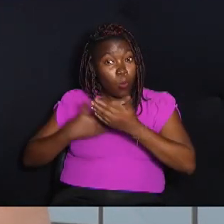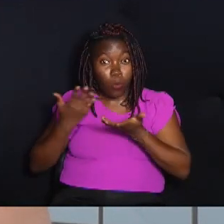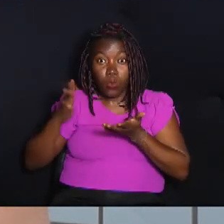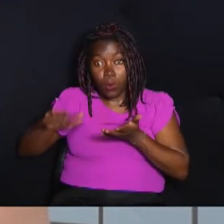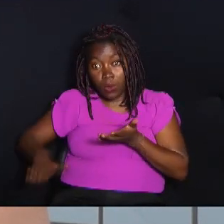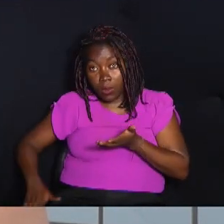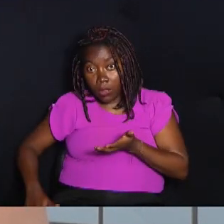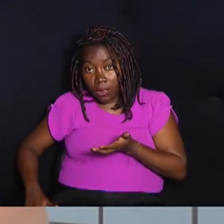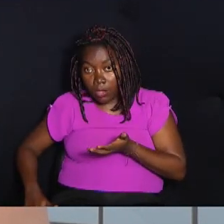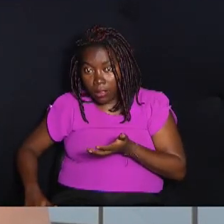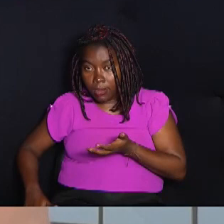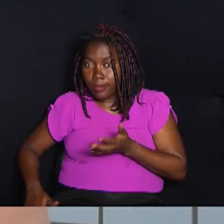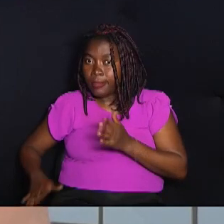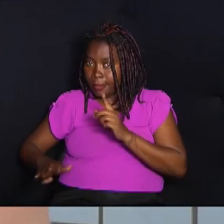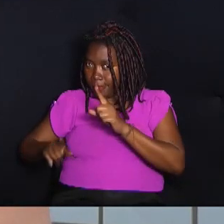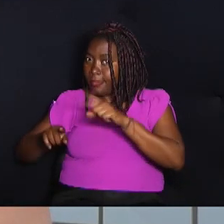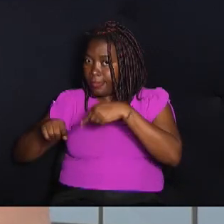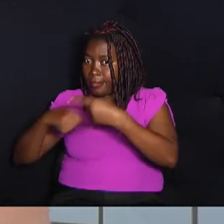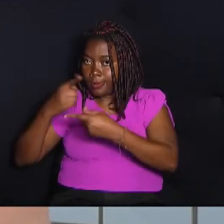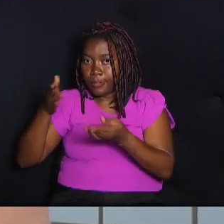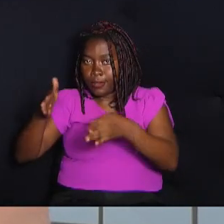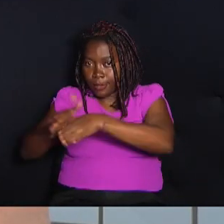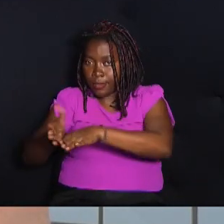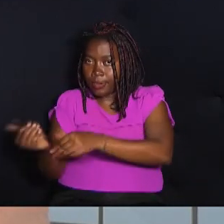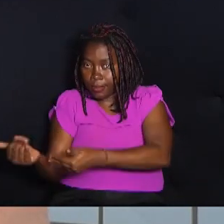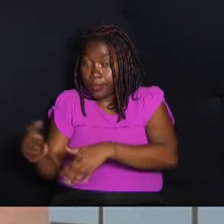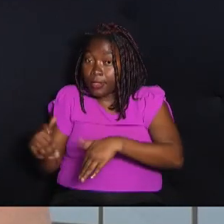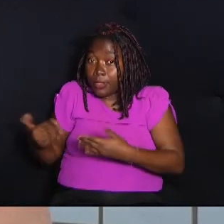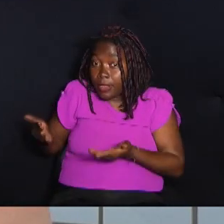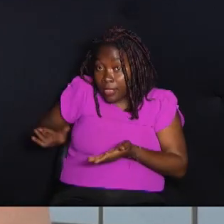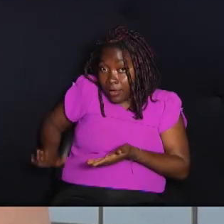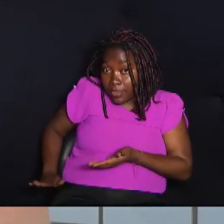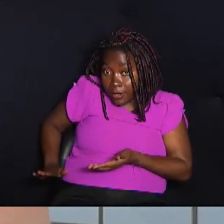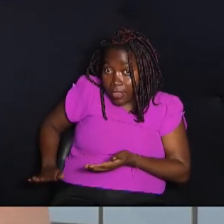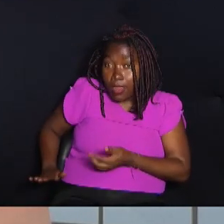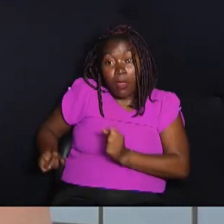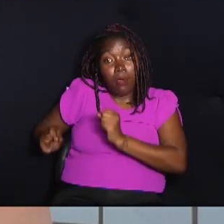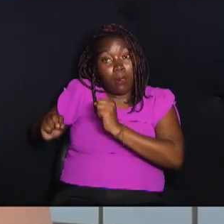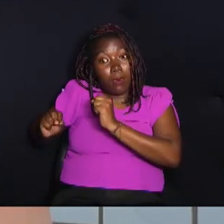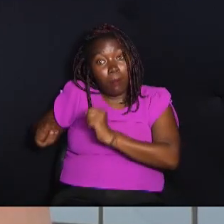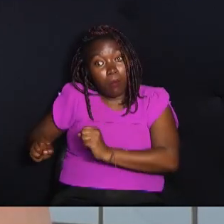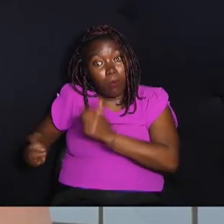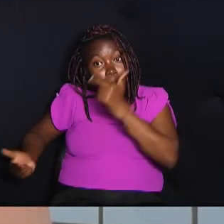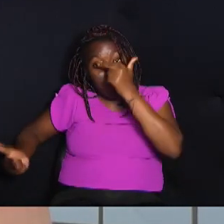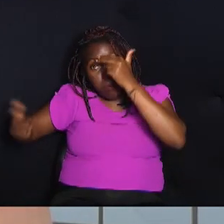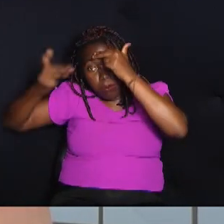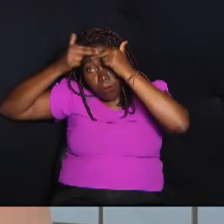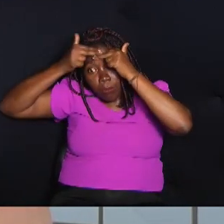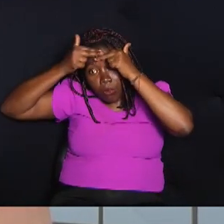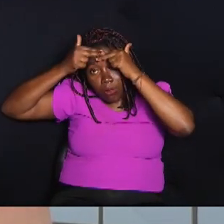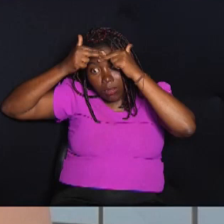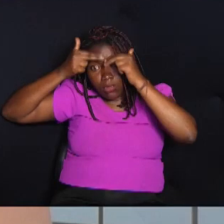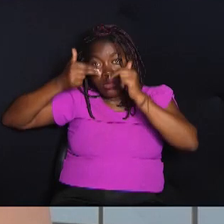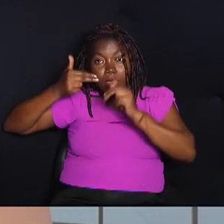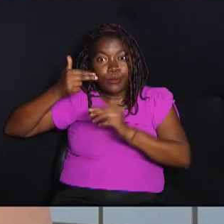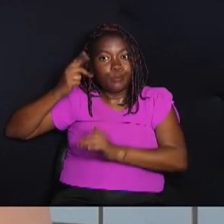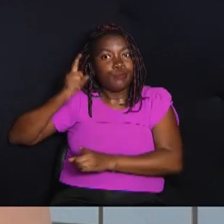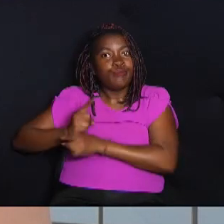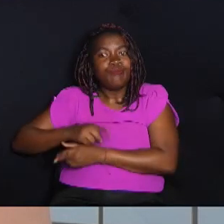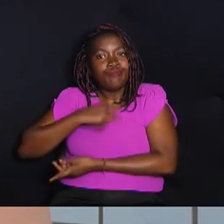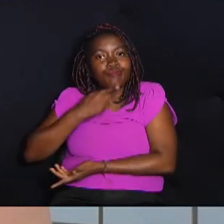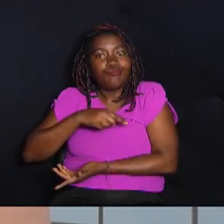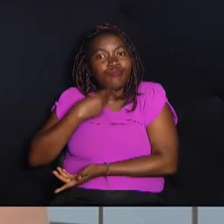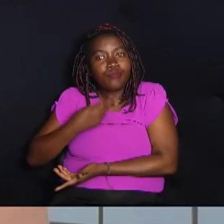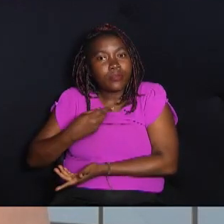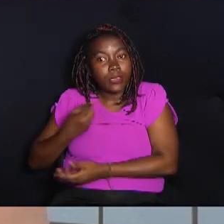vamos colocar, chegar na adolescência, quando criança, a criança pode passar por um trauma, né, não identificar aquilo